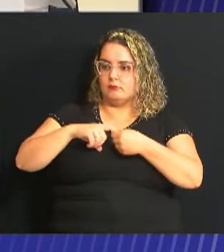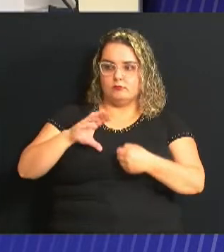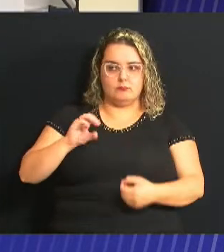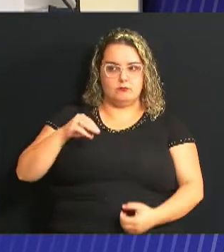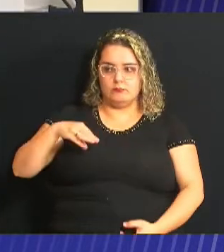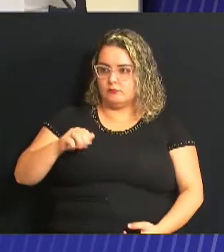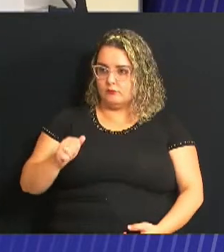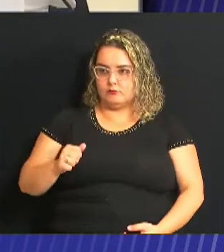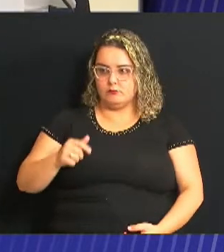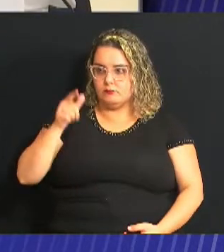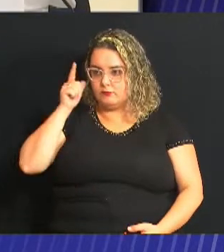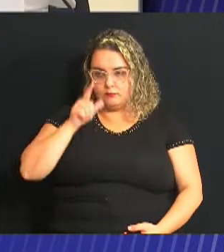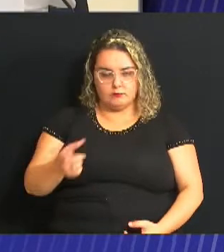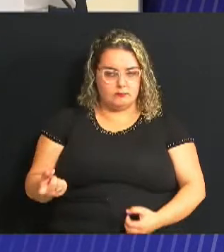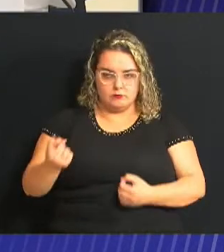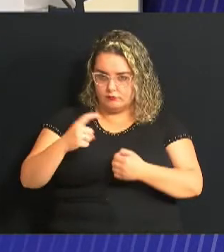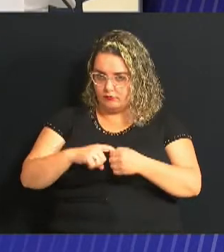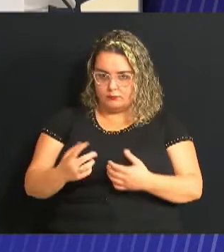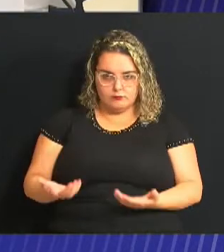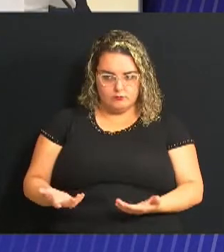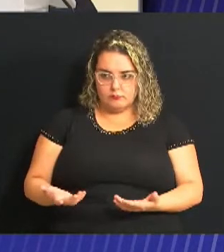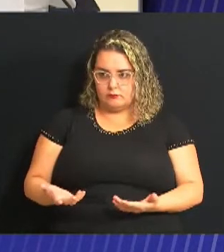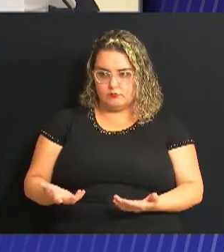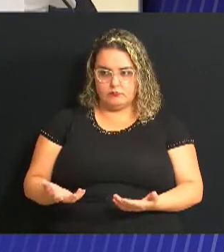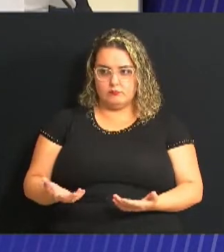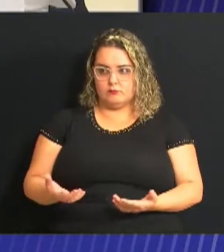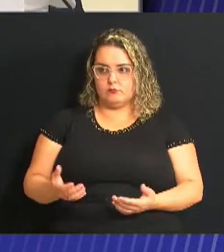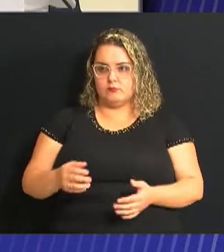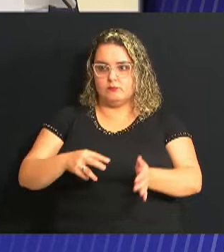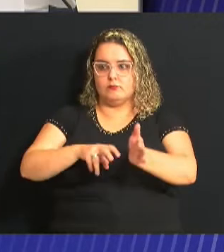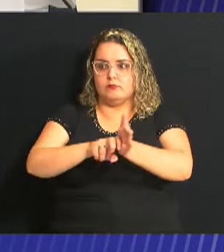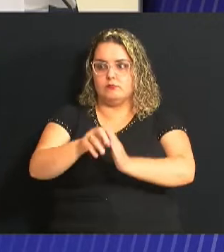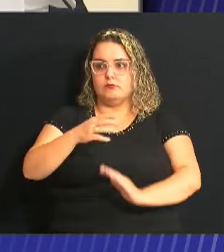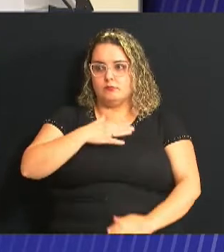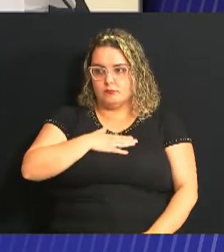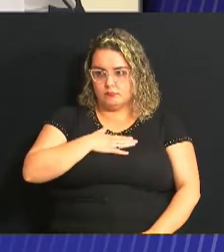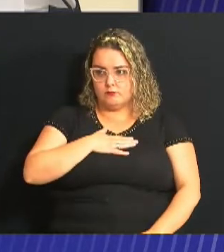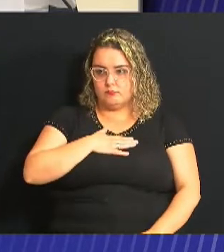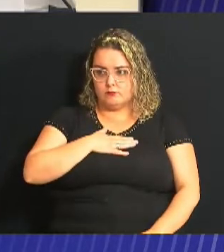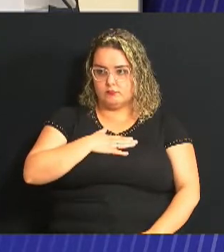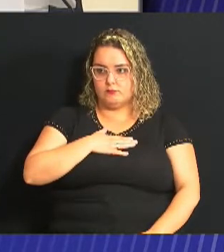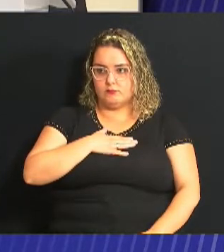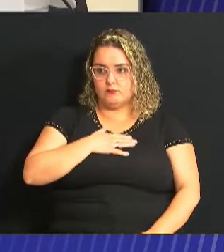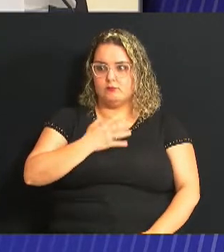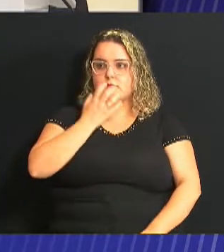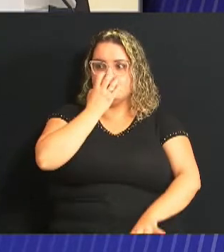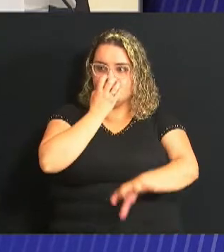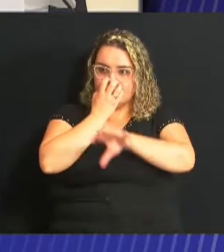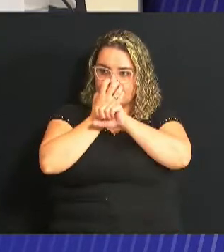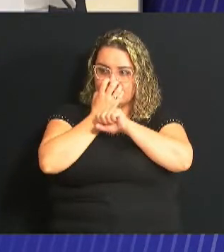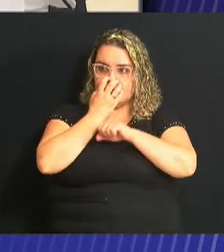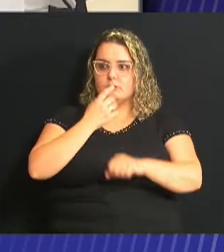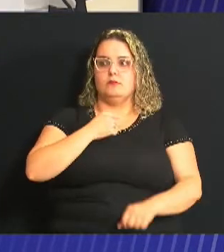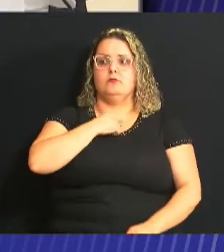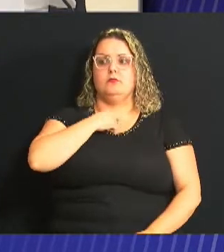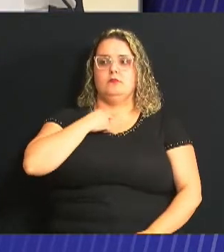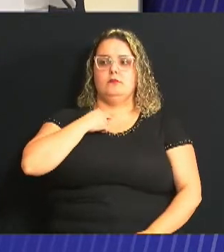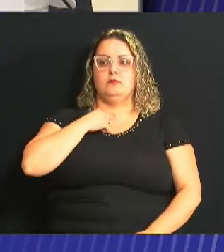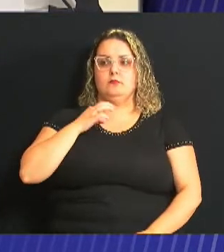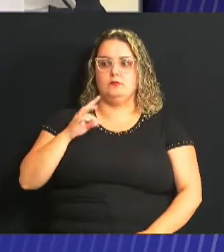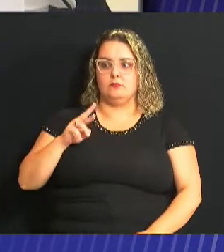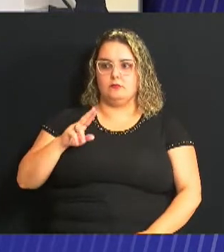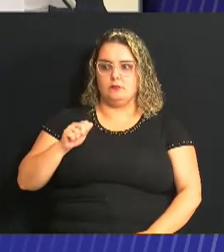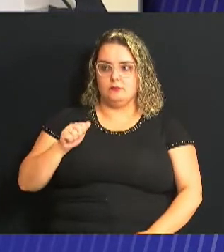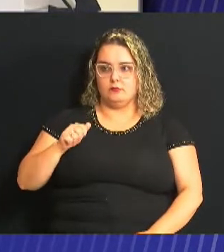nem sair do coma, e o diagnóstico para mim era ser reentubado e fazer a traqueostomia.